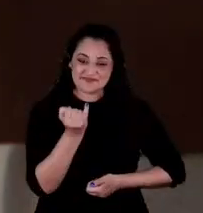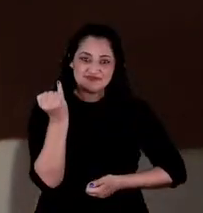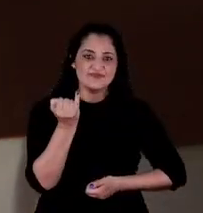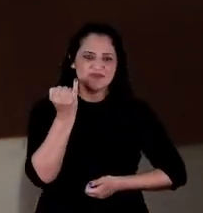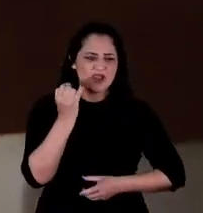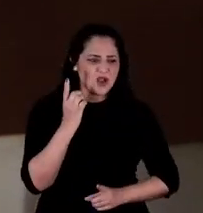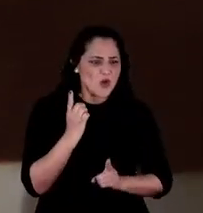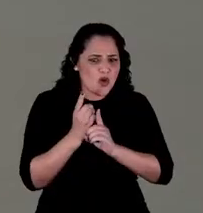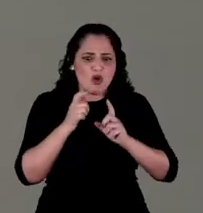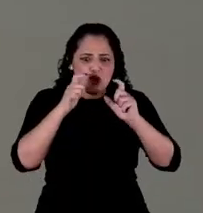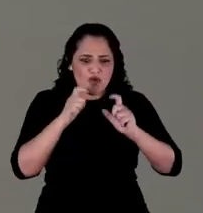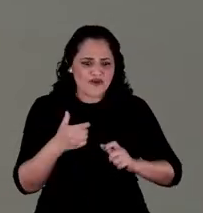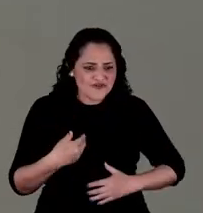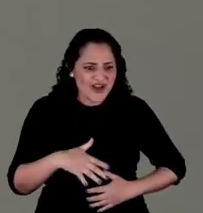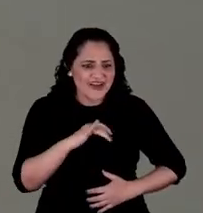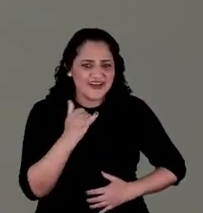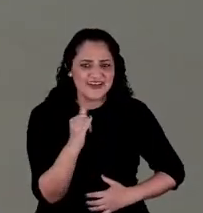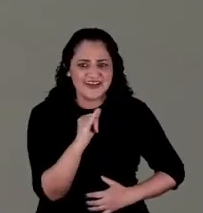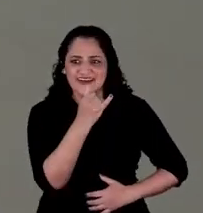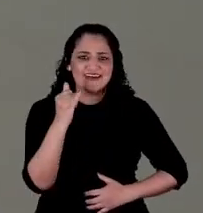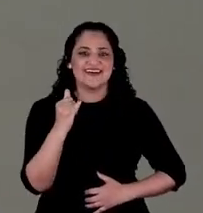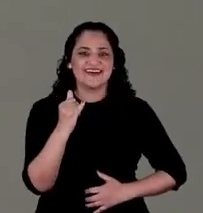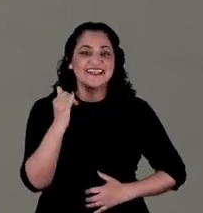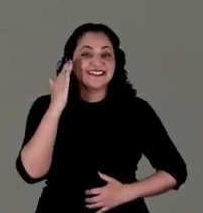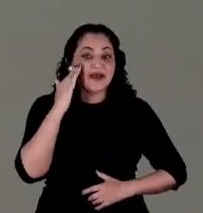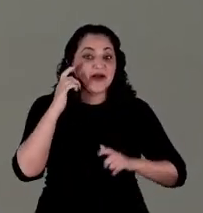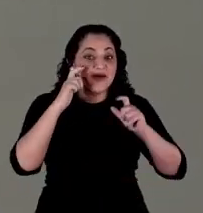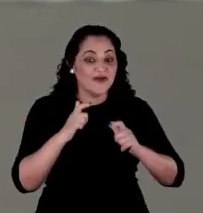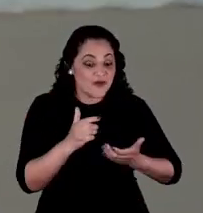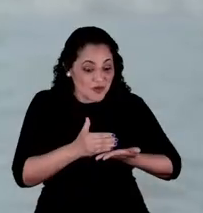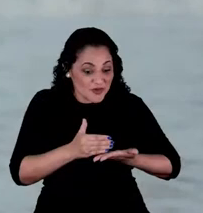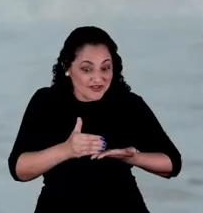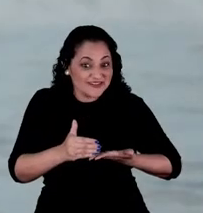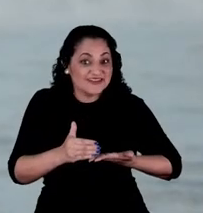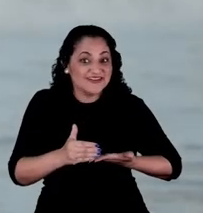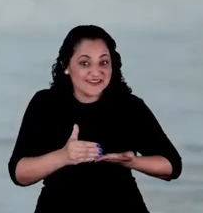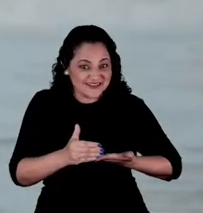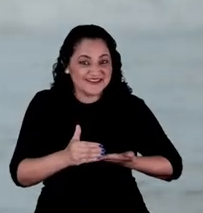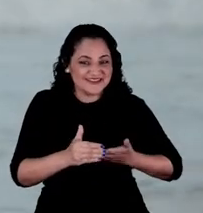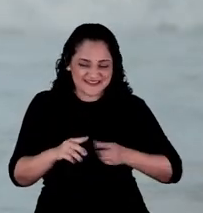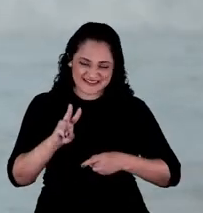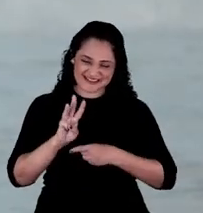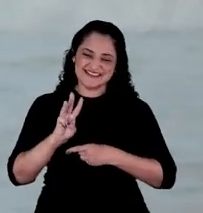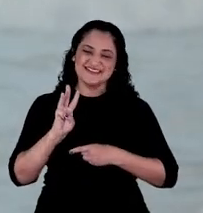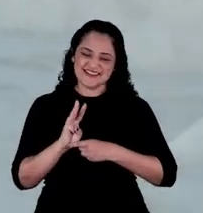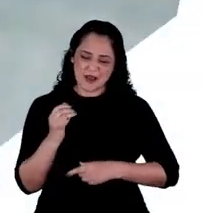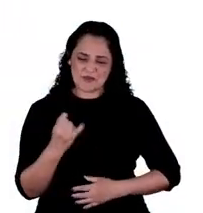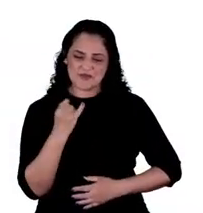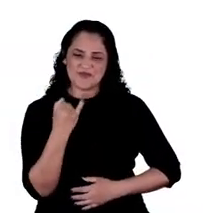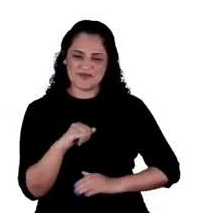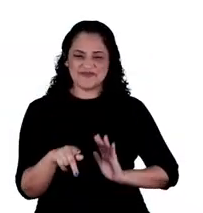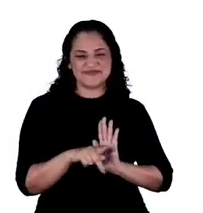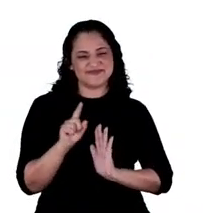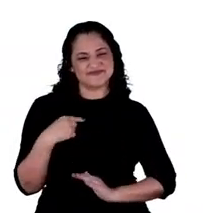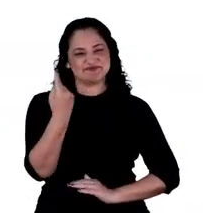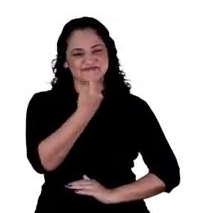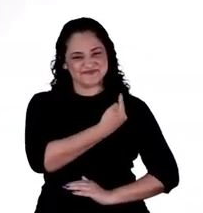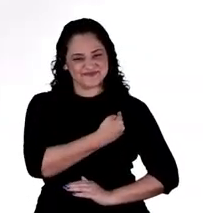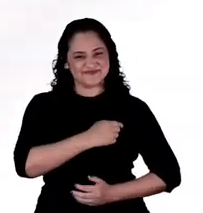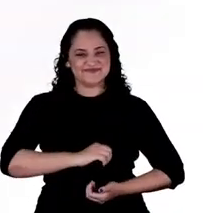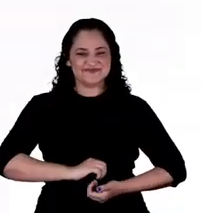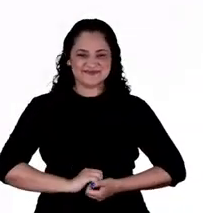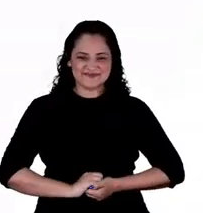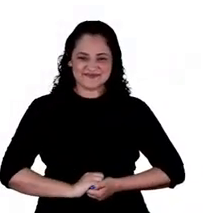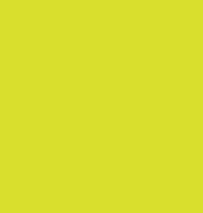e tão importante quanto descobrir para onde ela vai essa ver de onde ela vem Shell energia